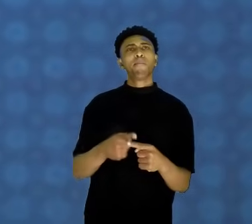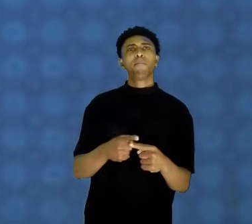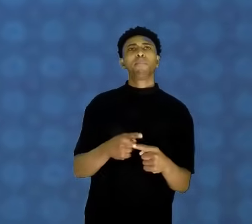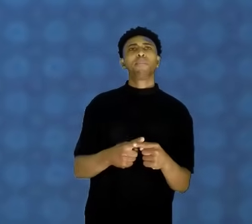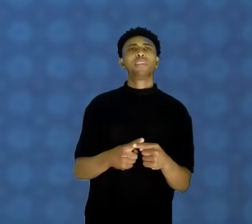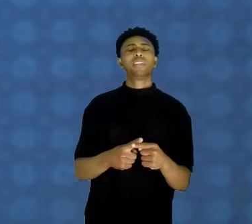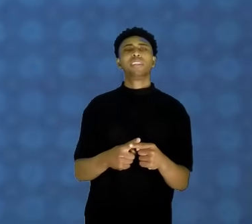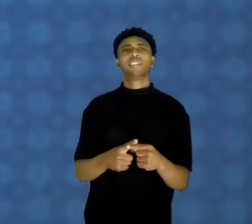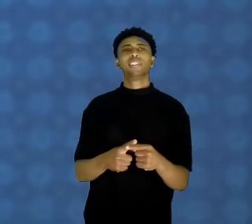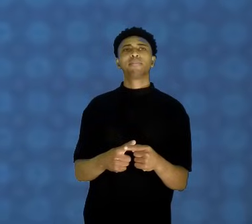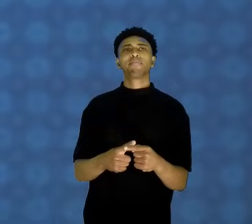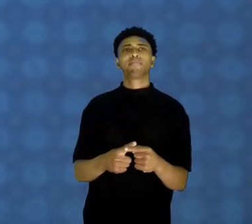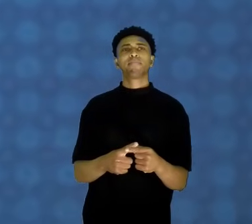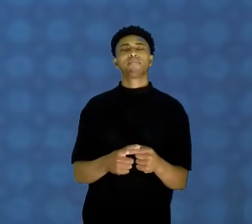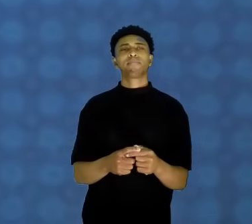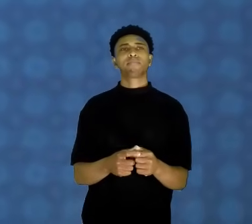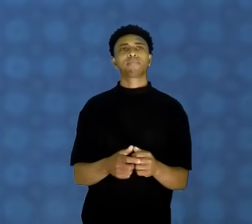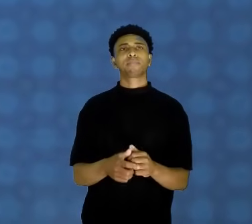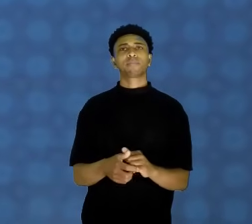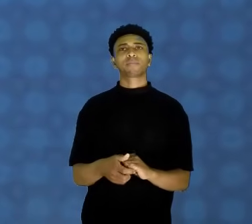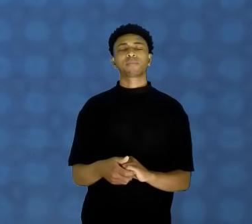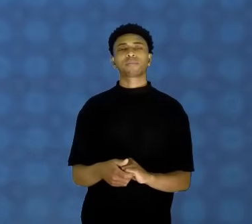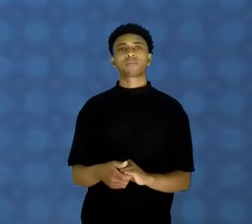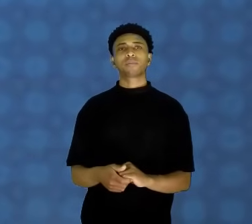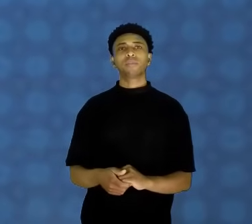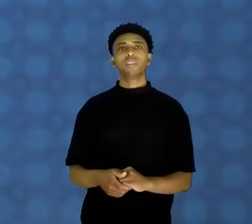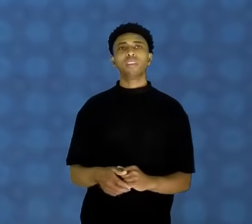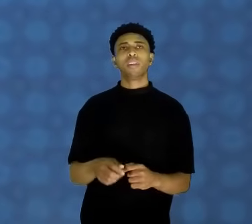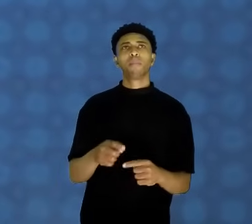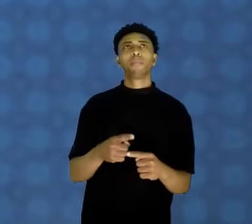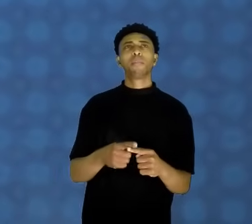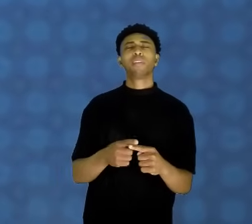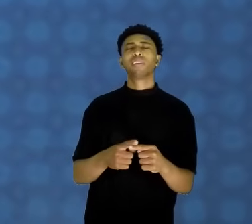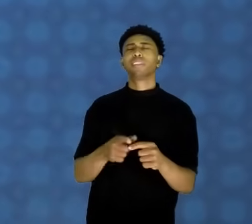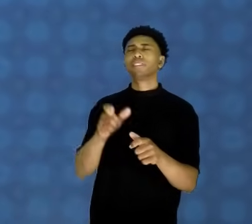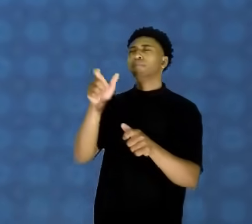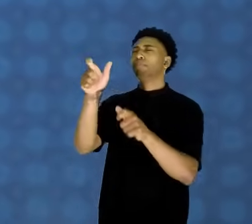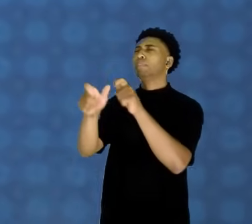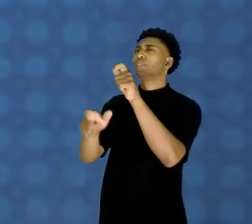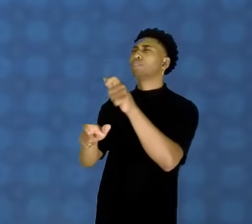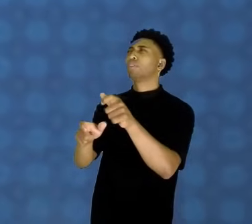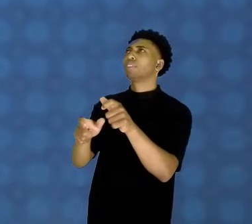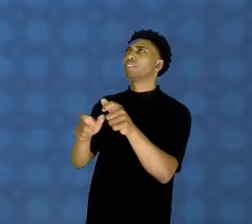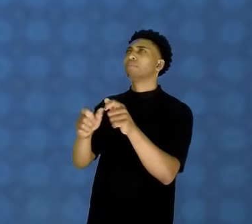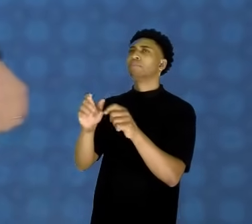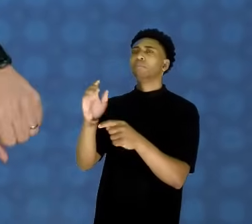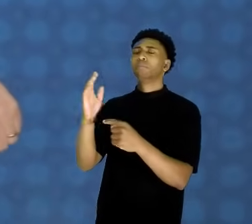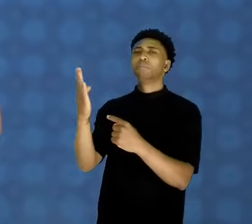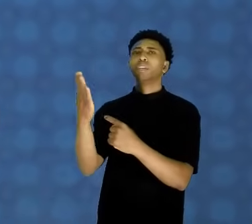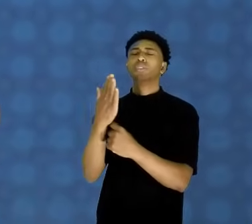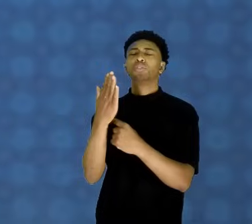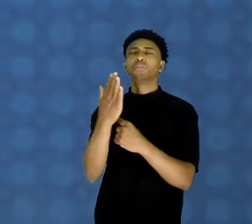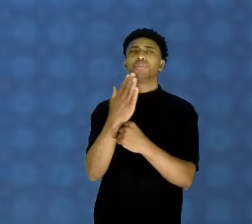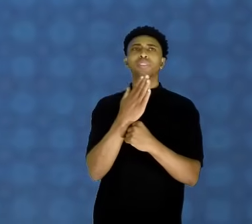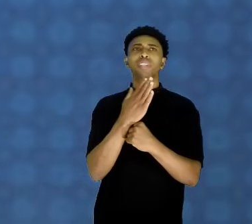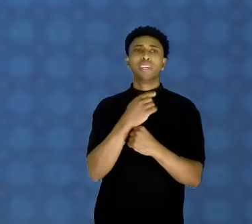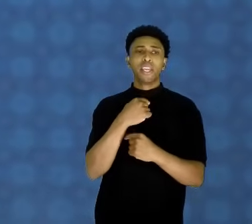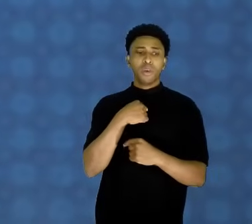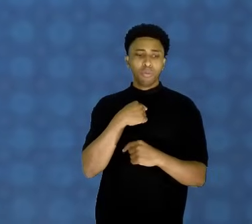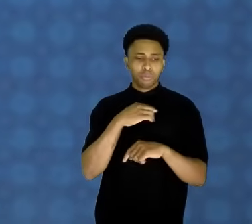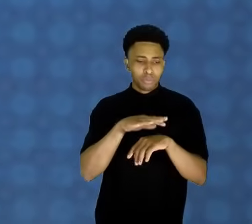sabem o inferno que eu estou vivendo? Por que eu quero que os outros abracem a minha causa, se sou eu que tenho as